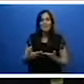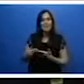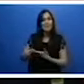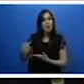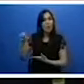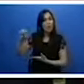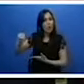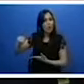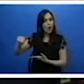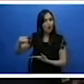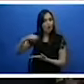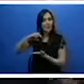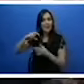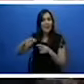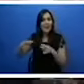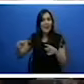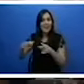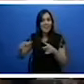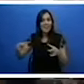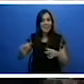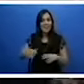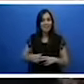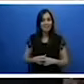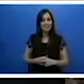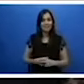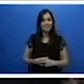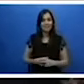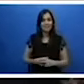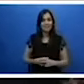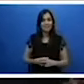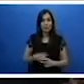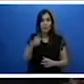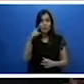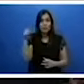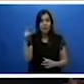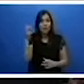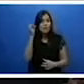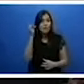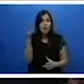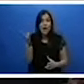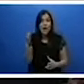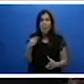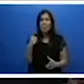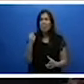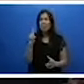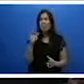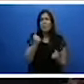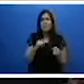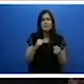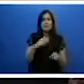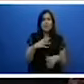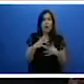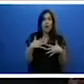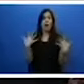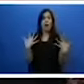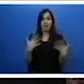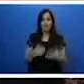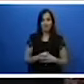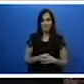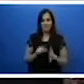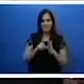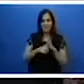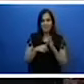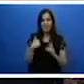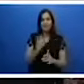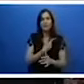cartelas numeradas. Agora, fala a verdade, se não é fácil a divisão, não é? Não precisa ficar assustado. Depois, nós vamos